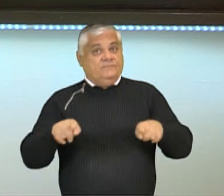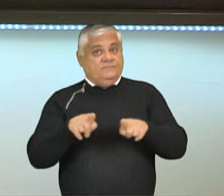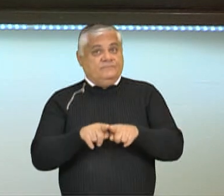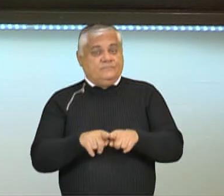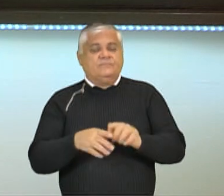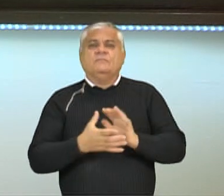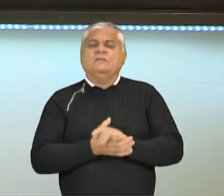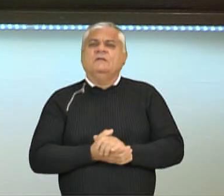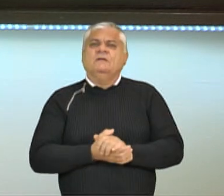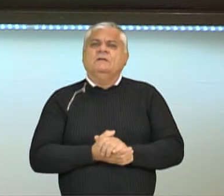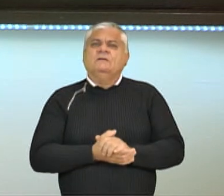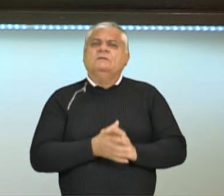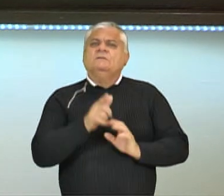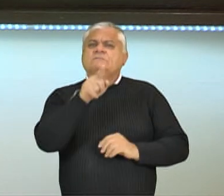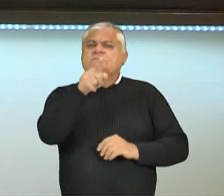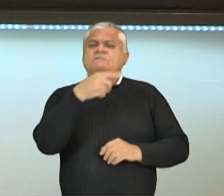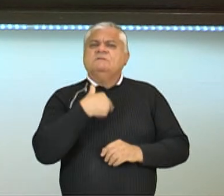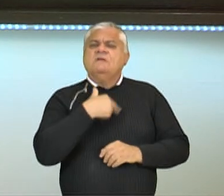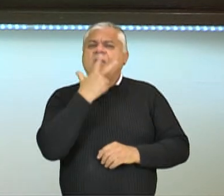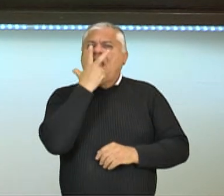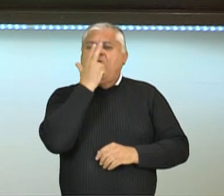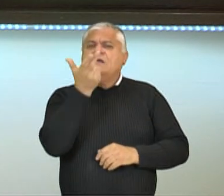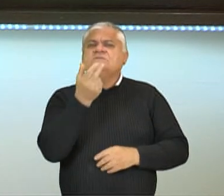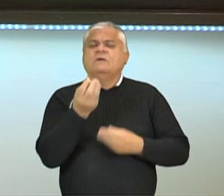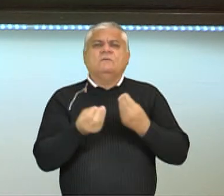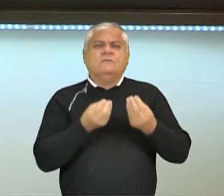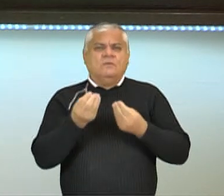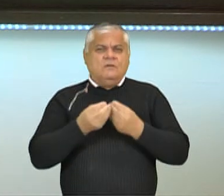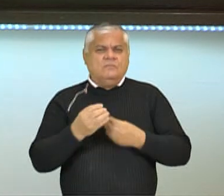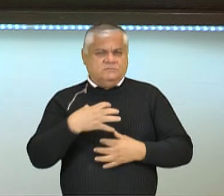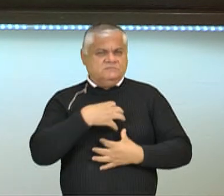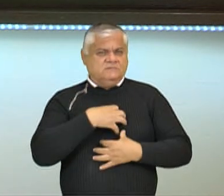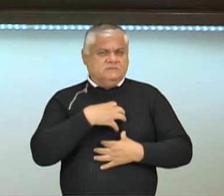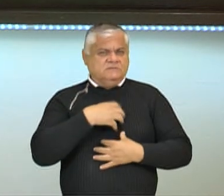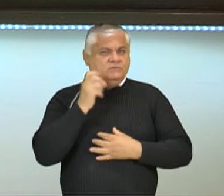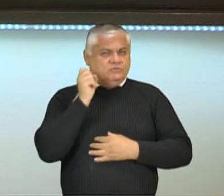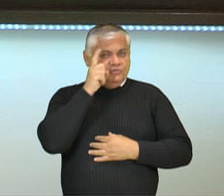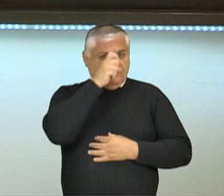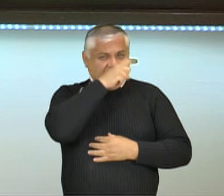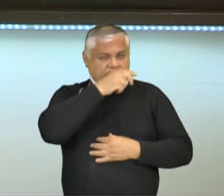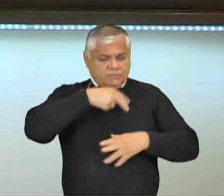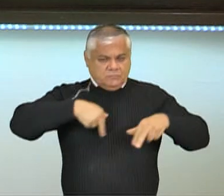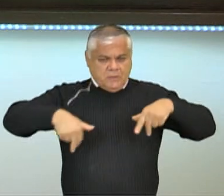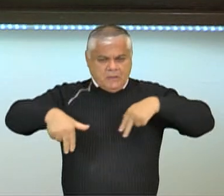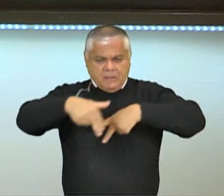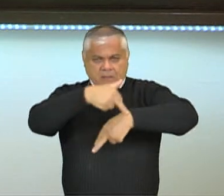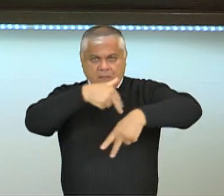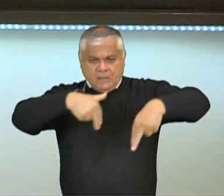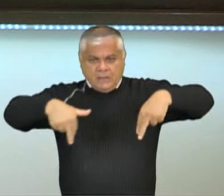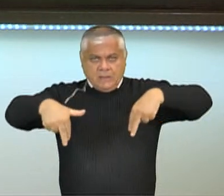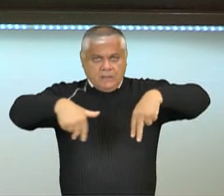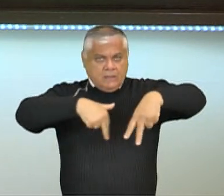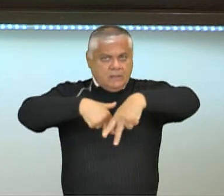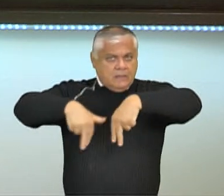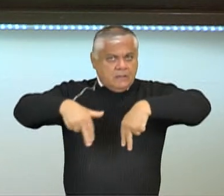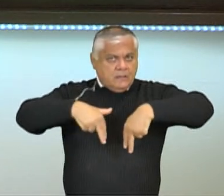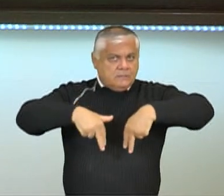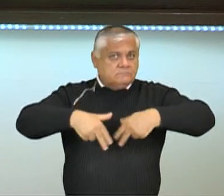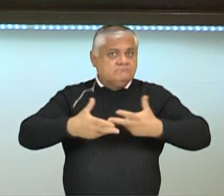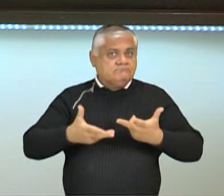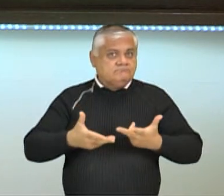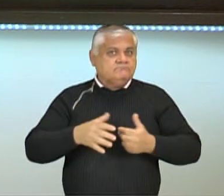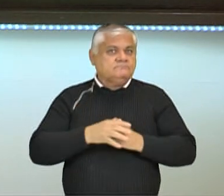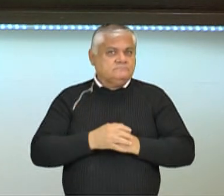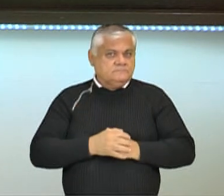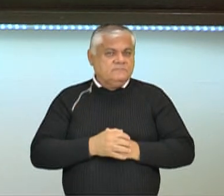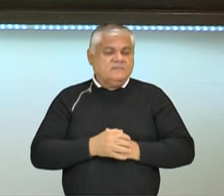Retornamos. E vocês acham que eles enfrentam dificuldades para se locomoverem? Quando a gente diz